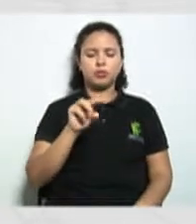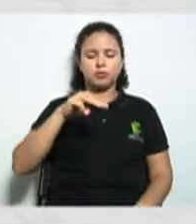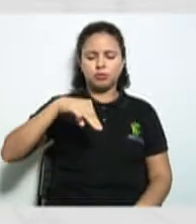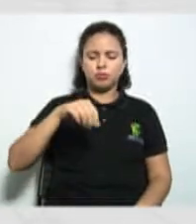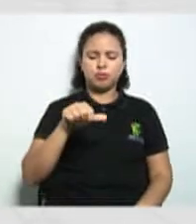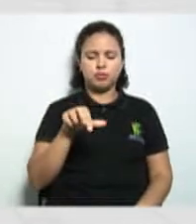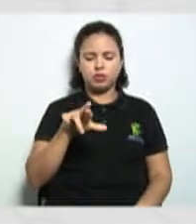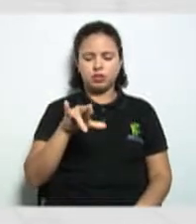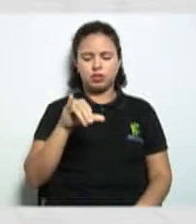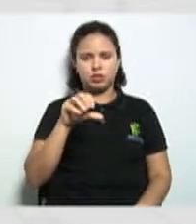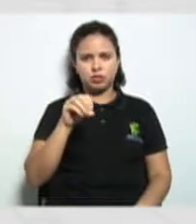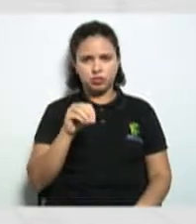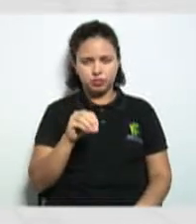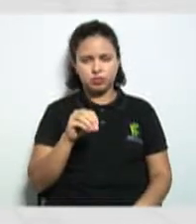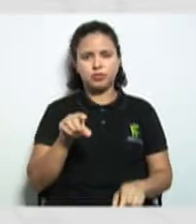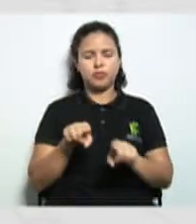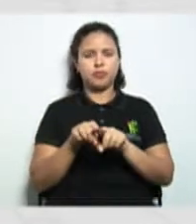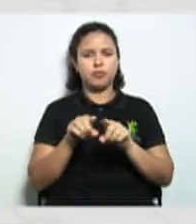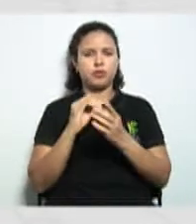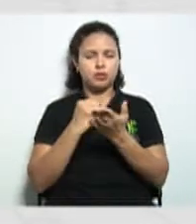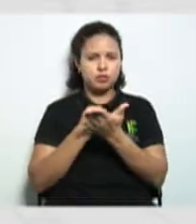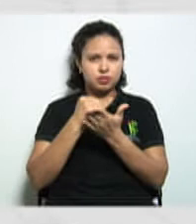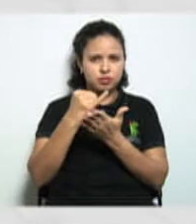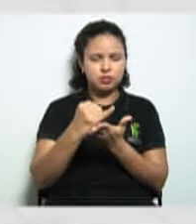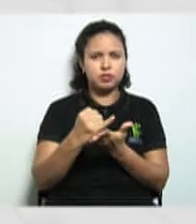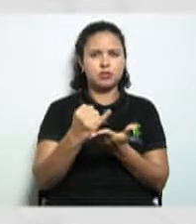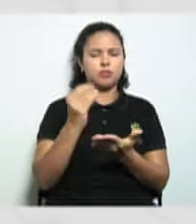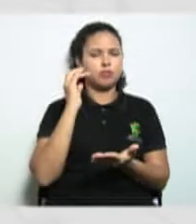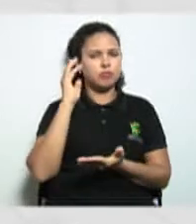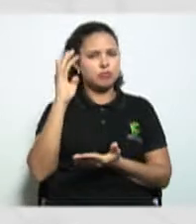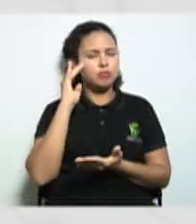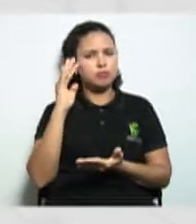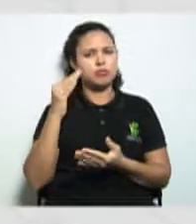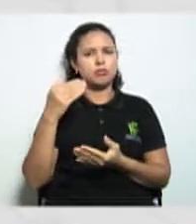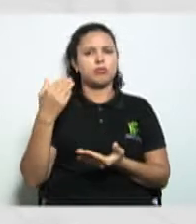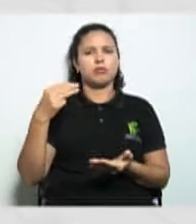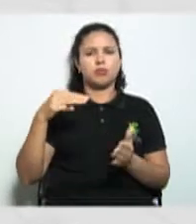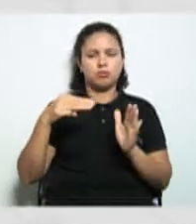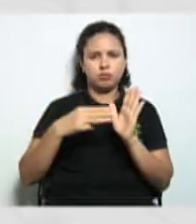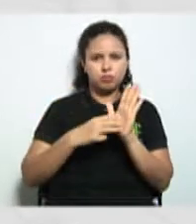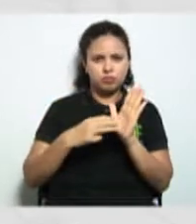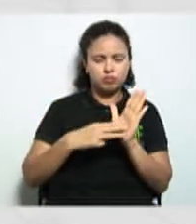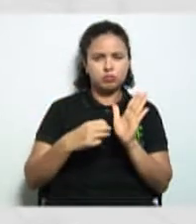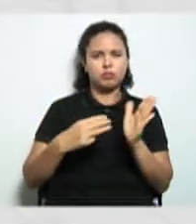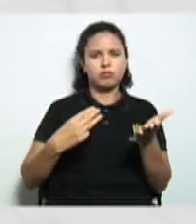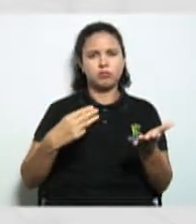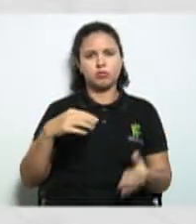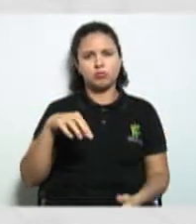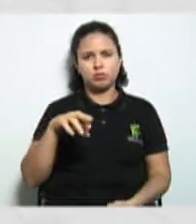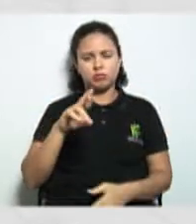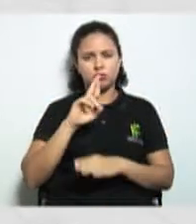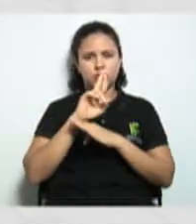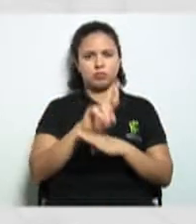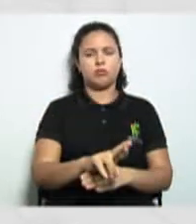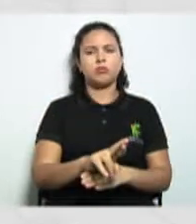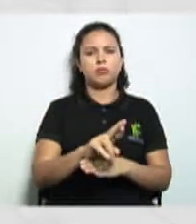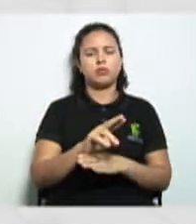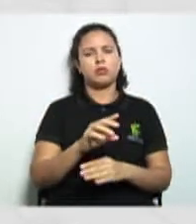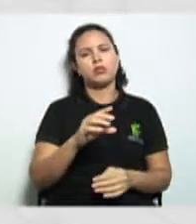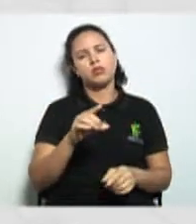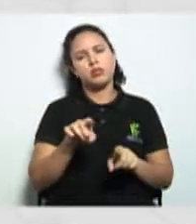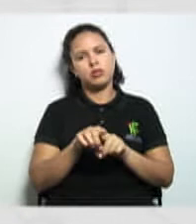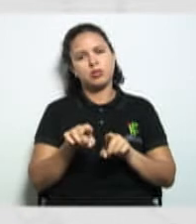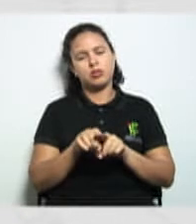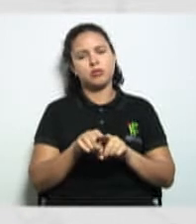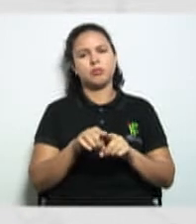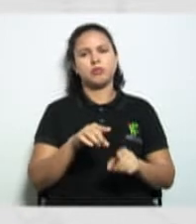introdução, o referencial teórico, a metodologia, os recursos, o cronograma